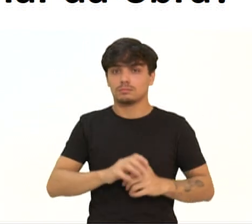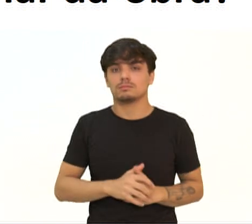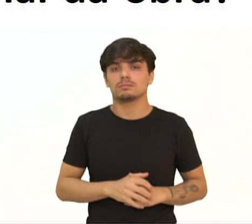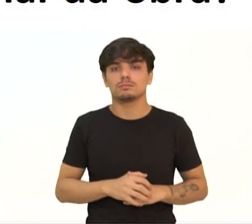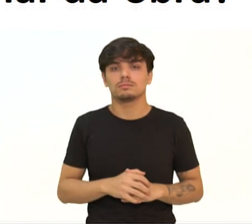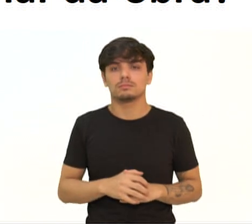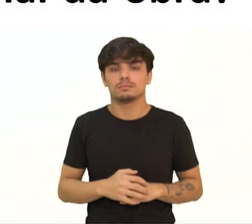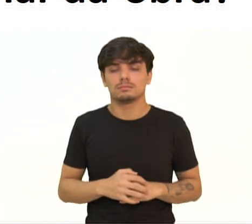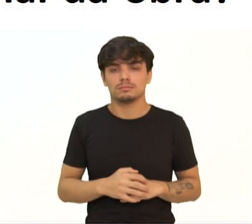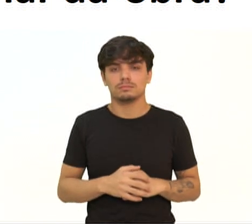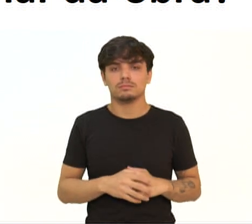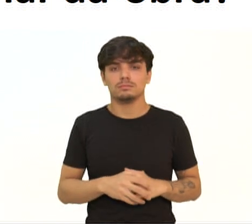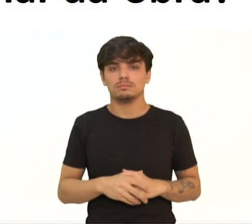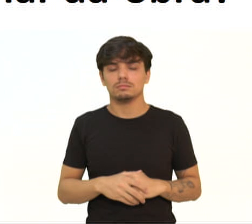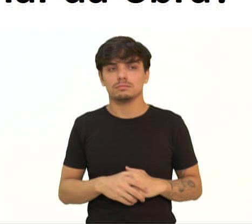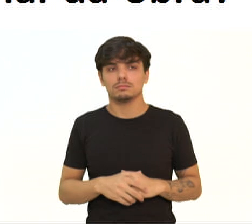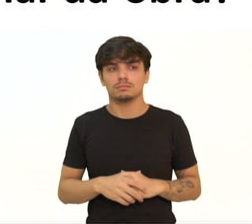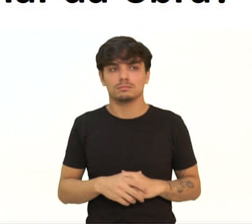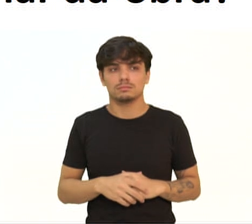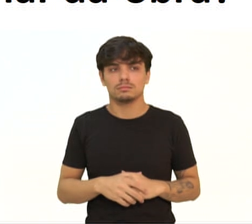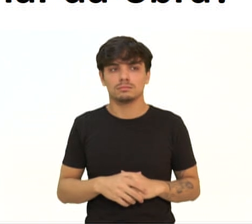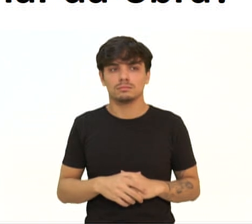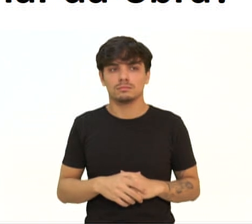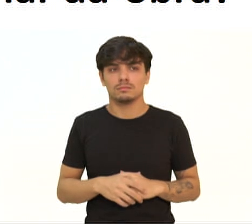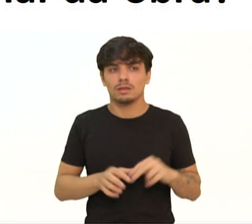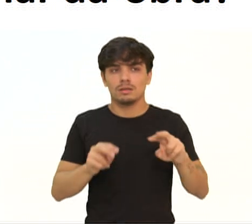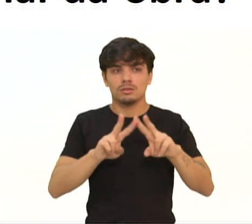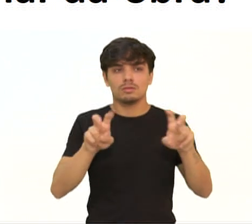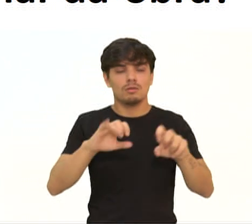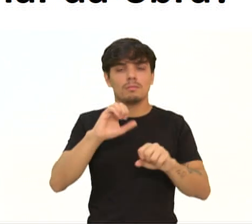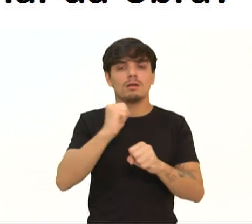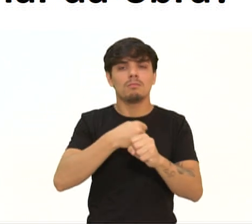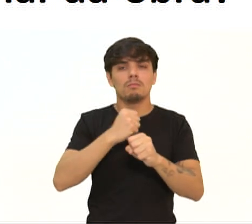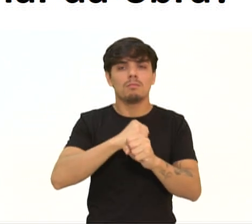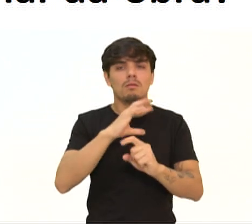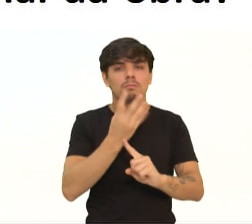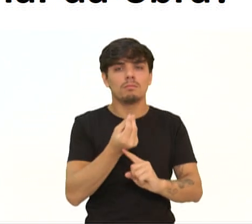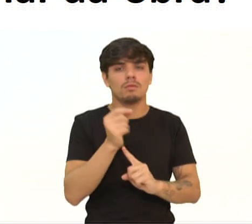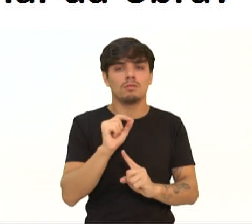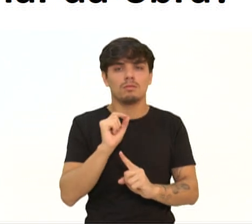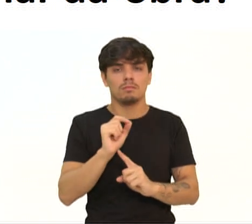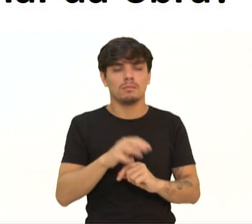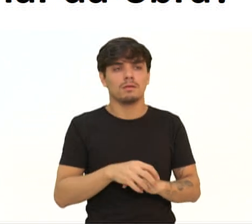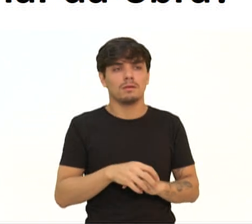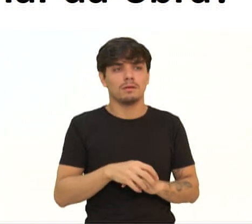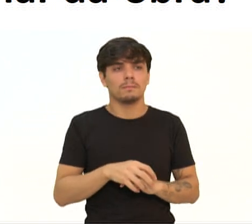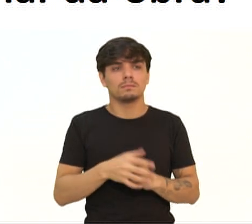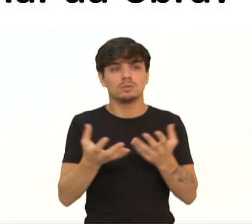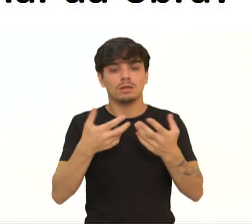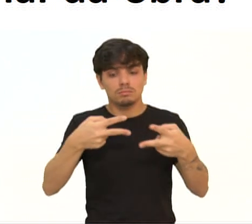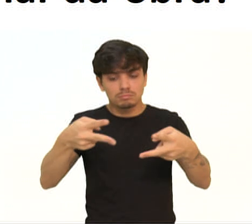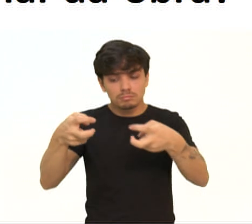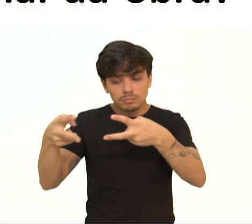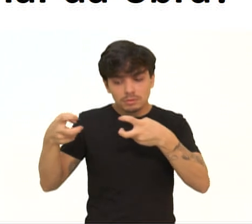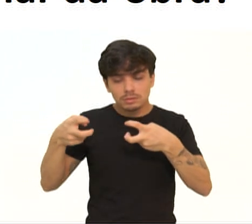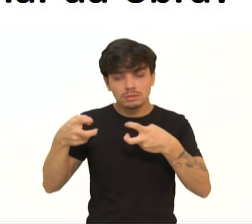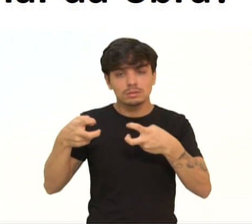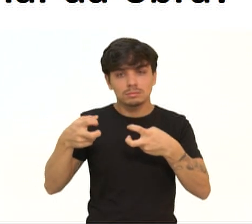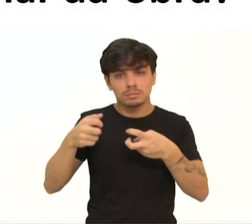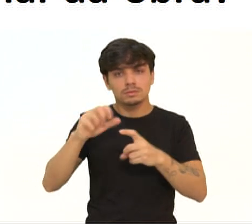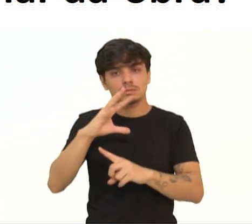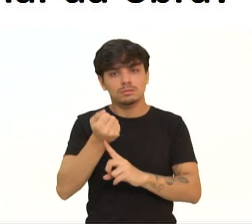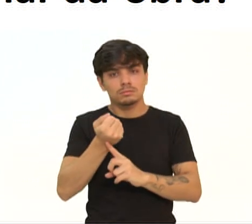Aqui a carga do lanceiro também tem um cavalo, aparece as lanças. E outra característica do